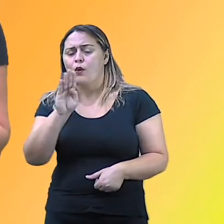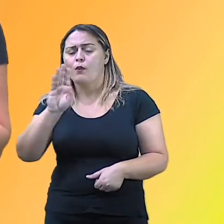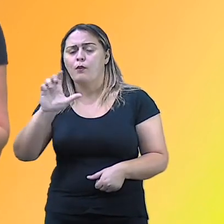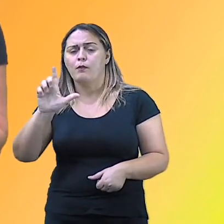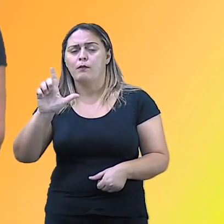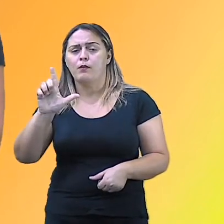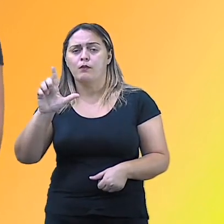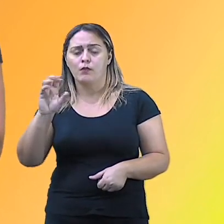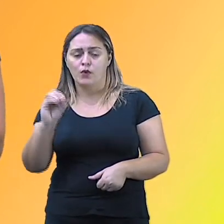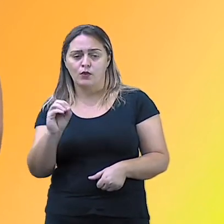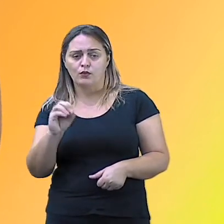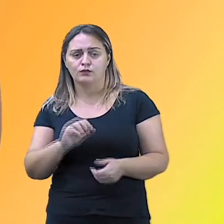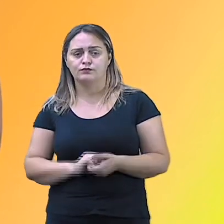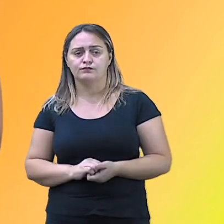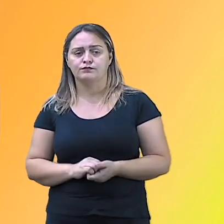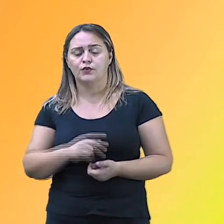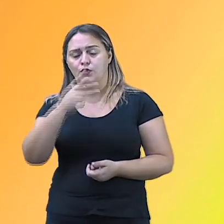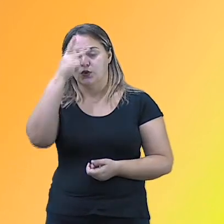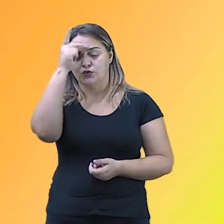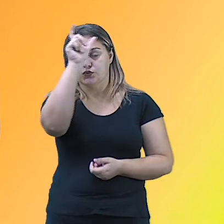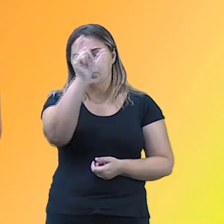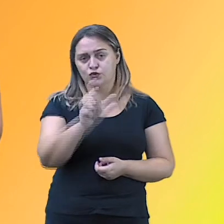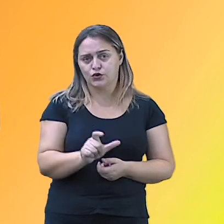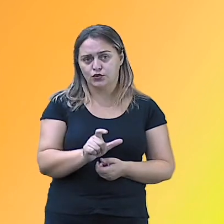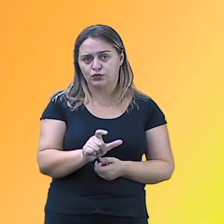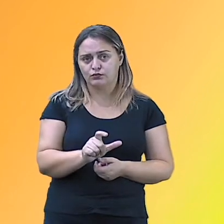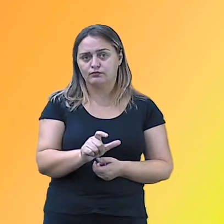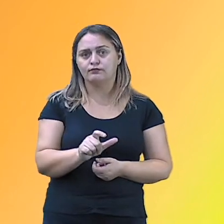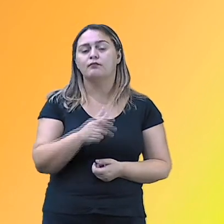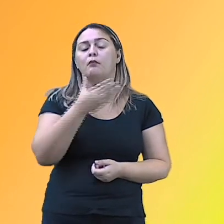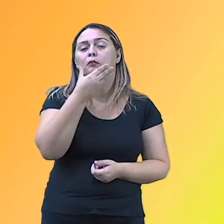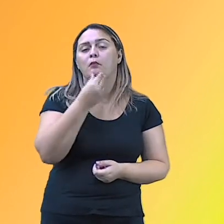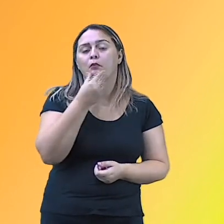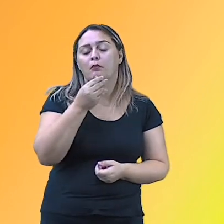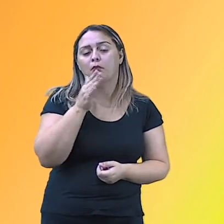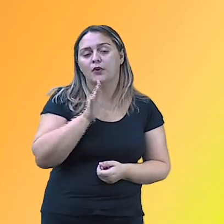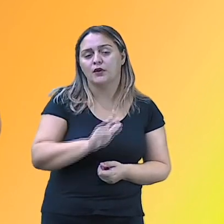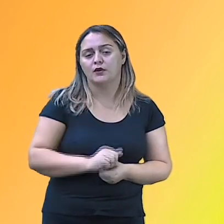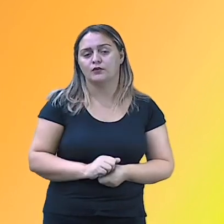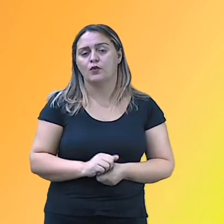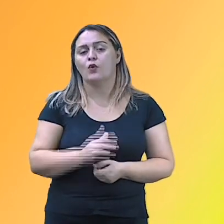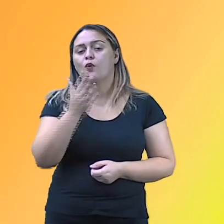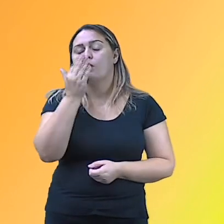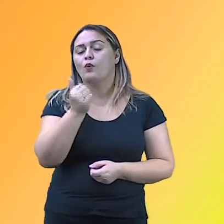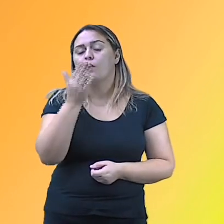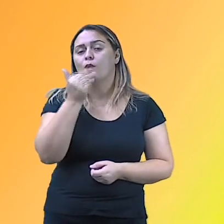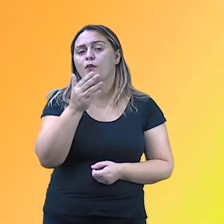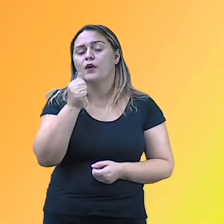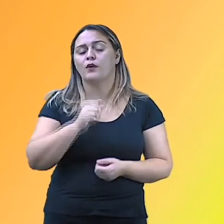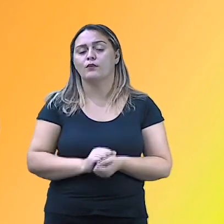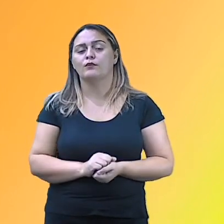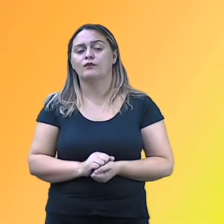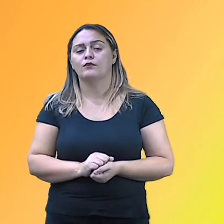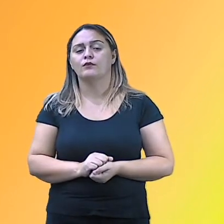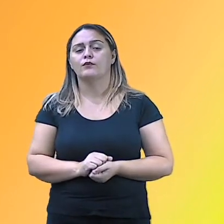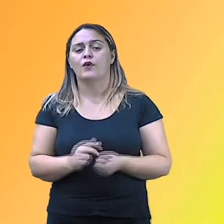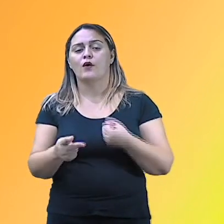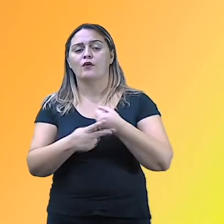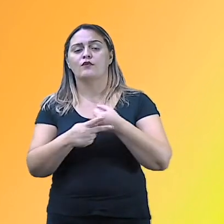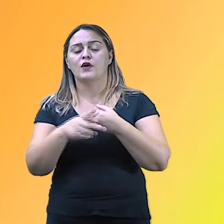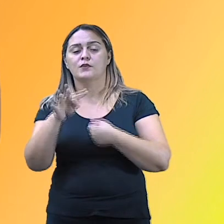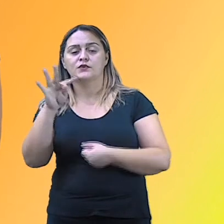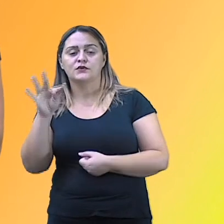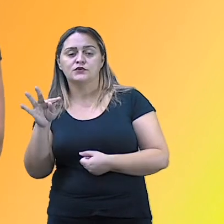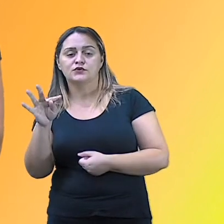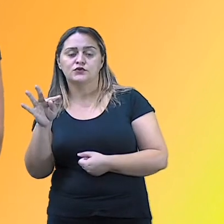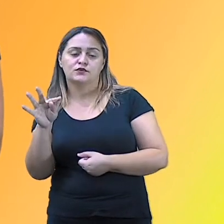Sujeito, o menino. Comeu é um verbo transitivo que exige um complemento. Comeu o quê?